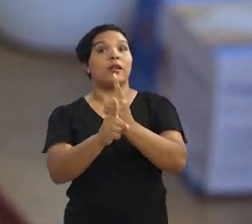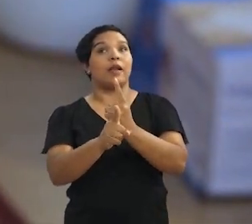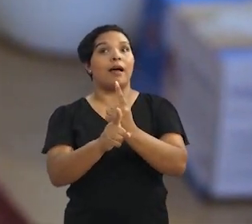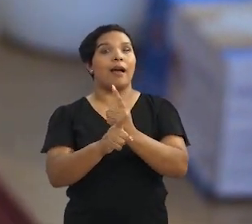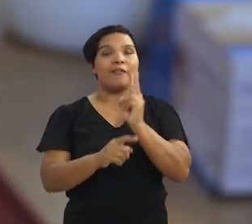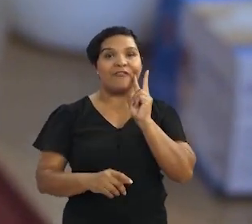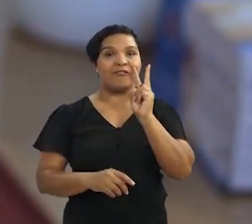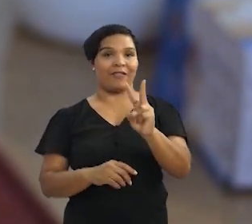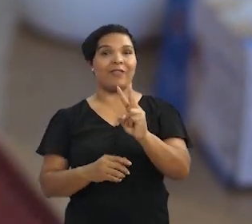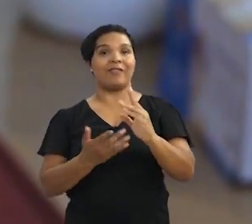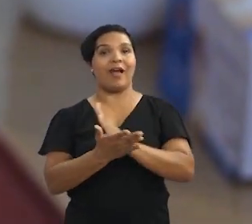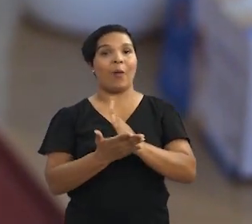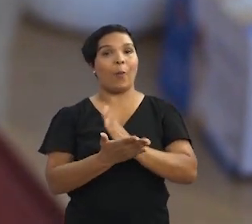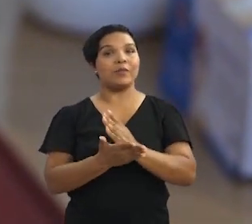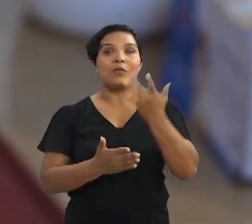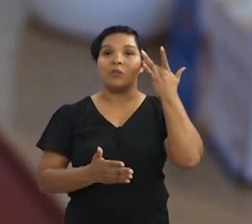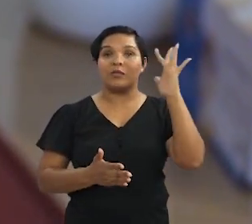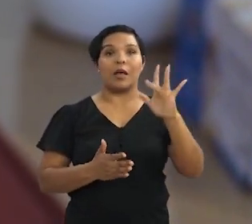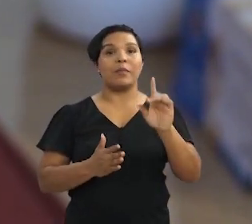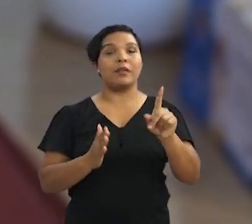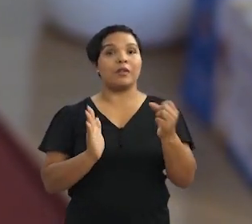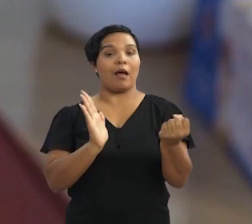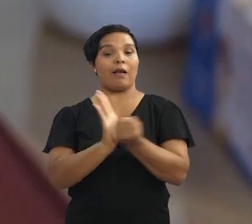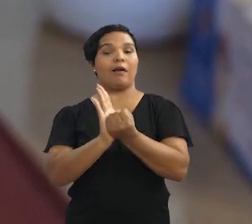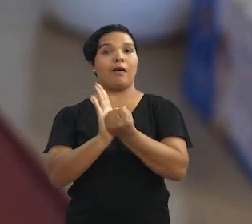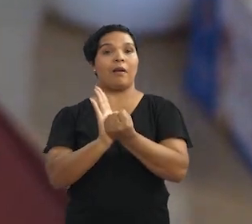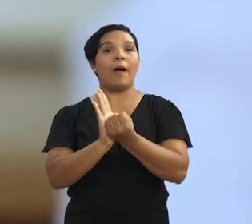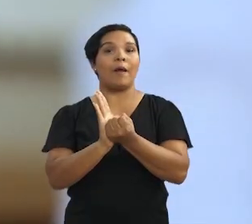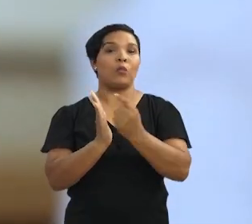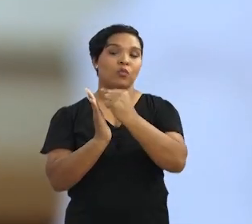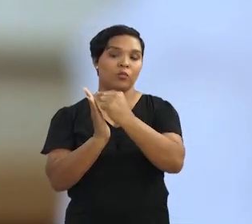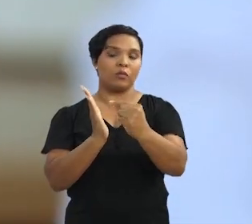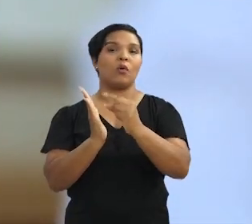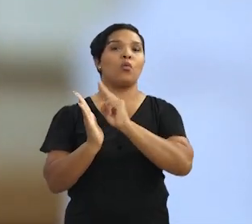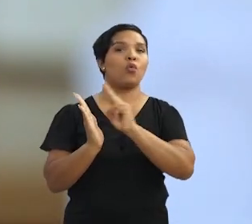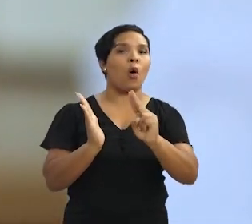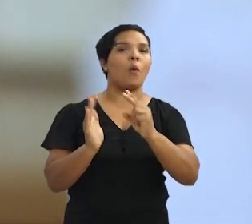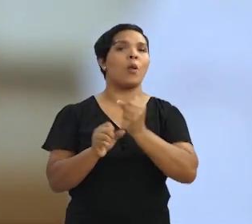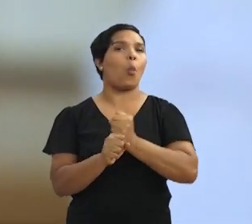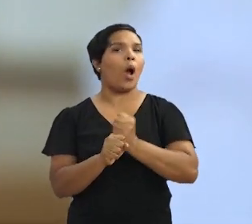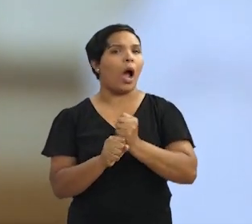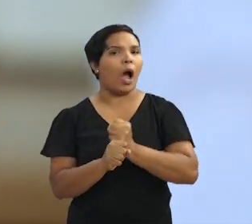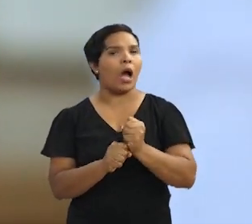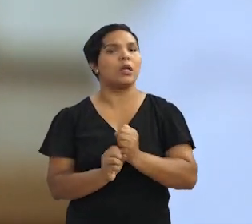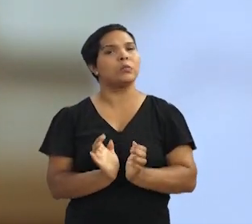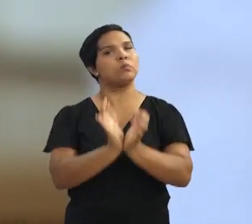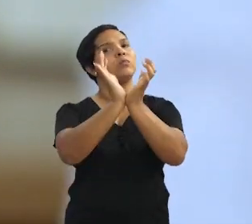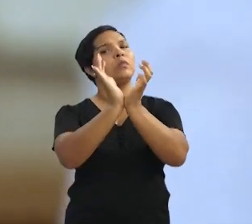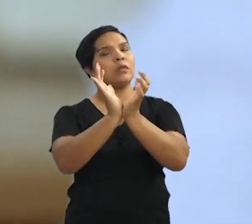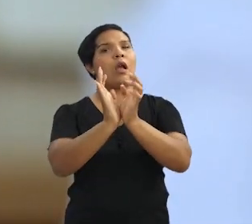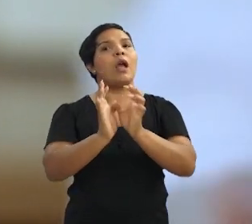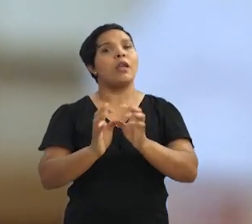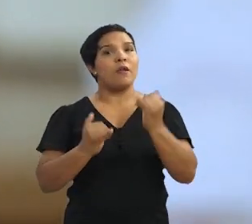né, nós tivemos a grata surpresa de algumas peças a gente não sabia nem que estavam gravadas. Então a gente já tem aqui que ano que ele foi